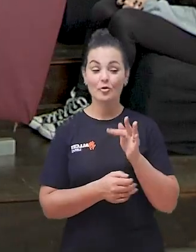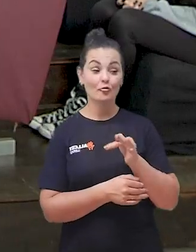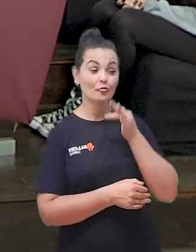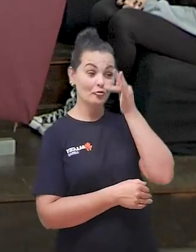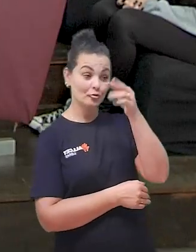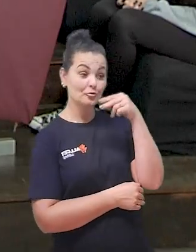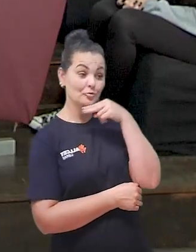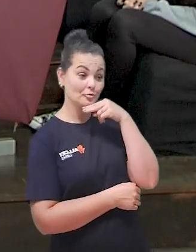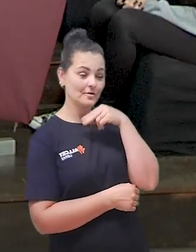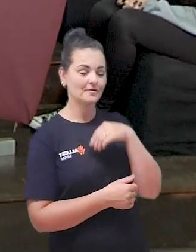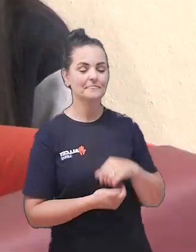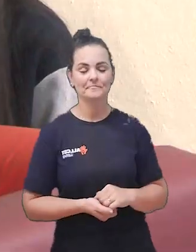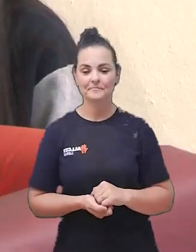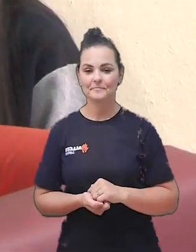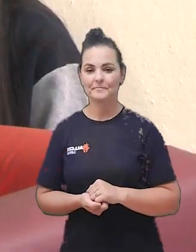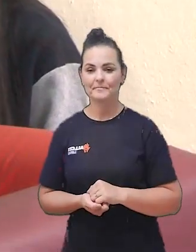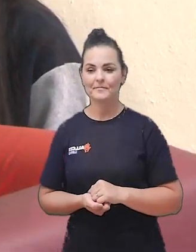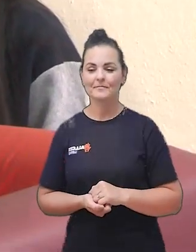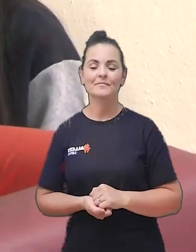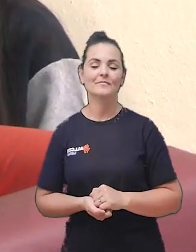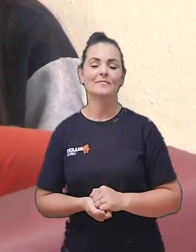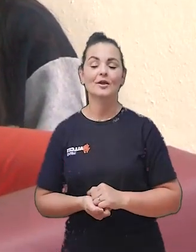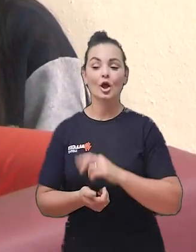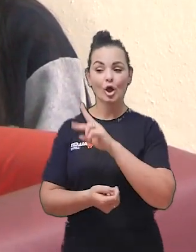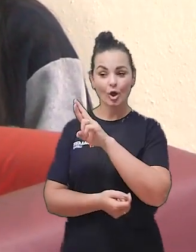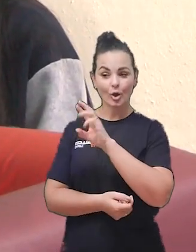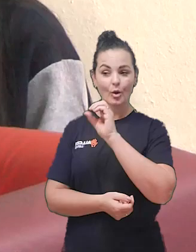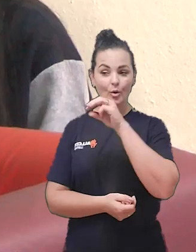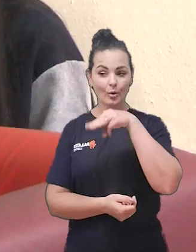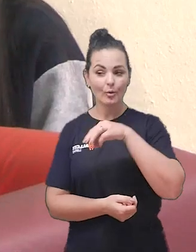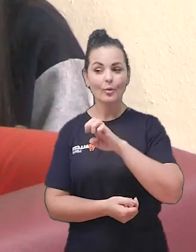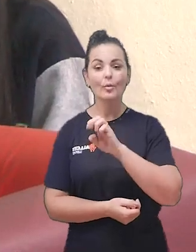Futuro neto. Futuro neto, Romeu.